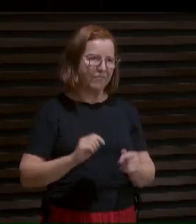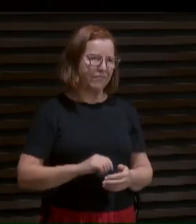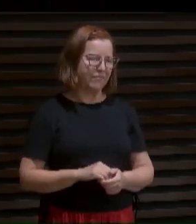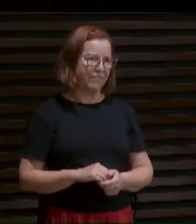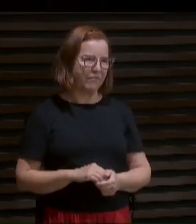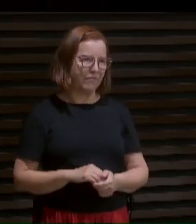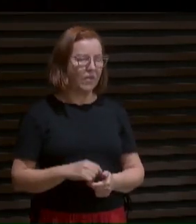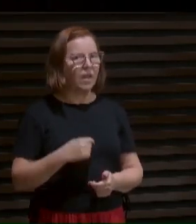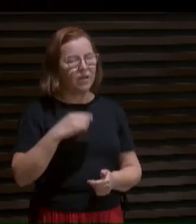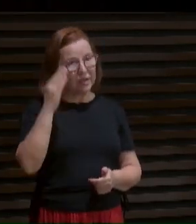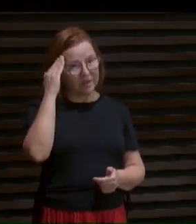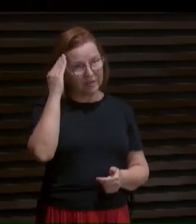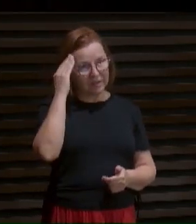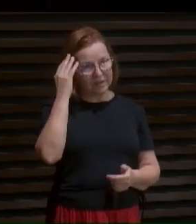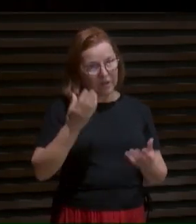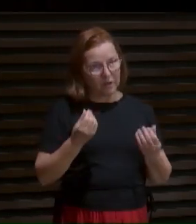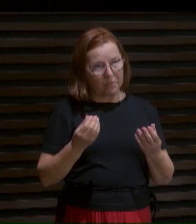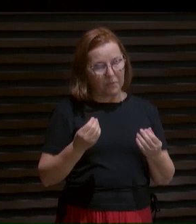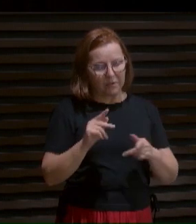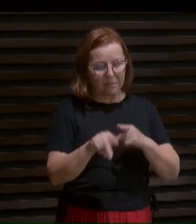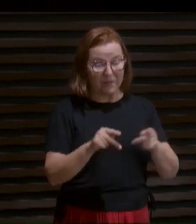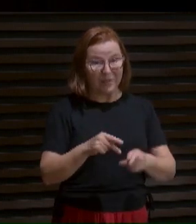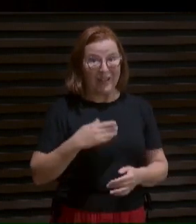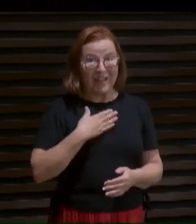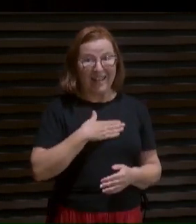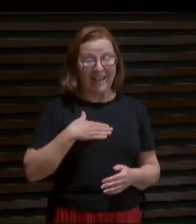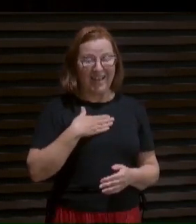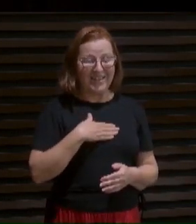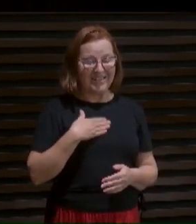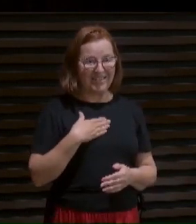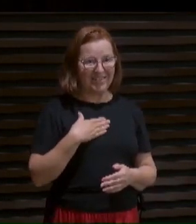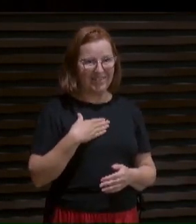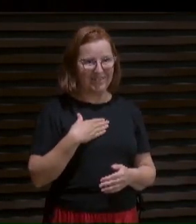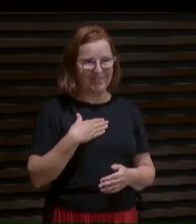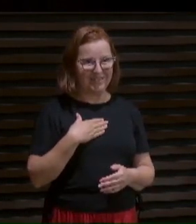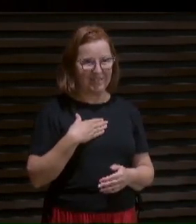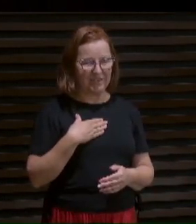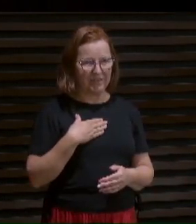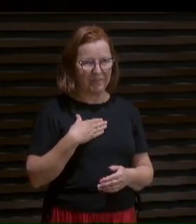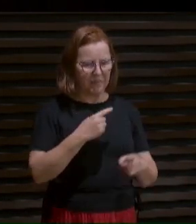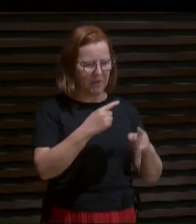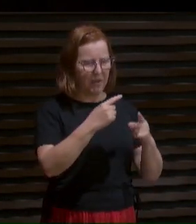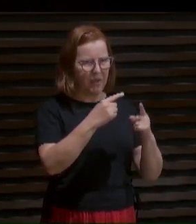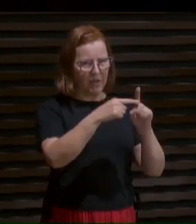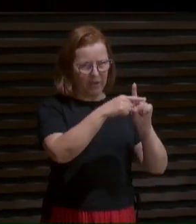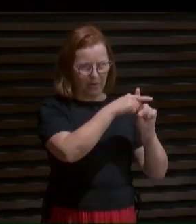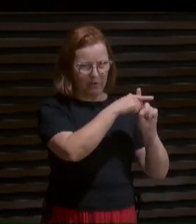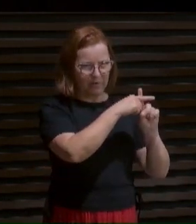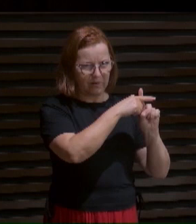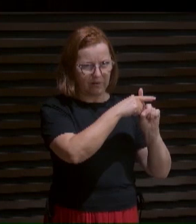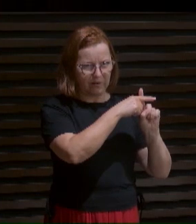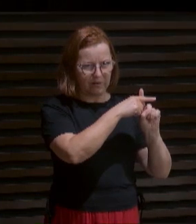Eu sei que muitos gostam de carregar uma cruz